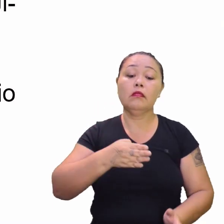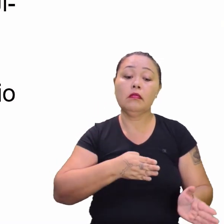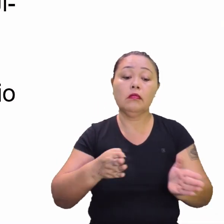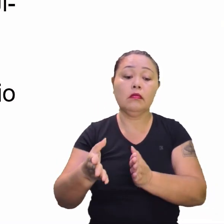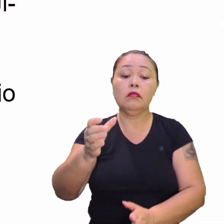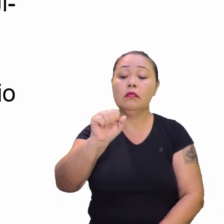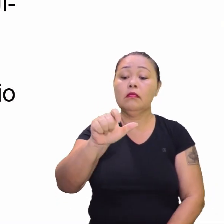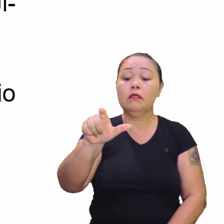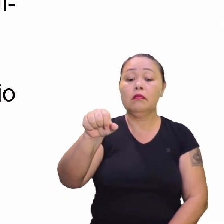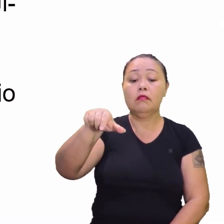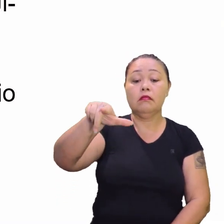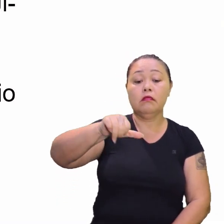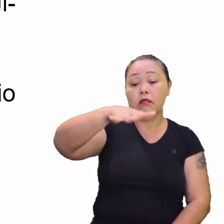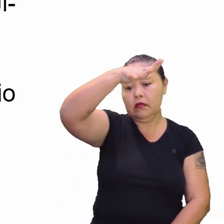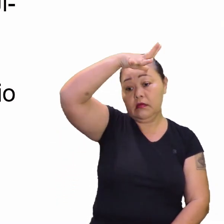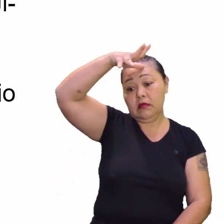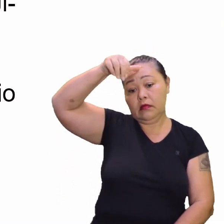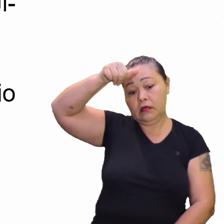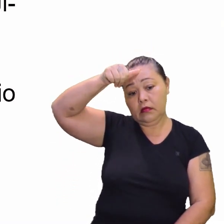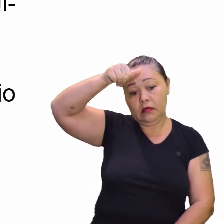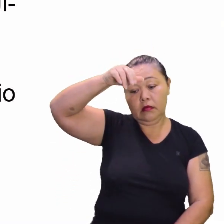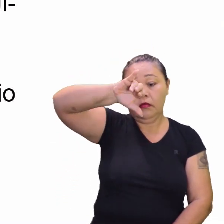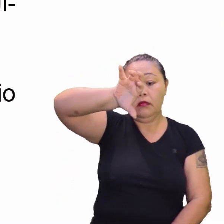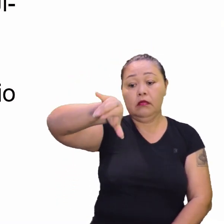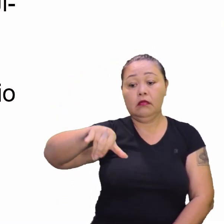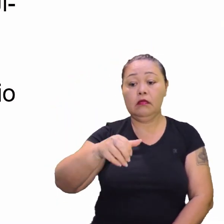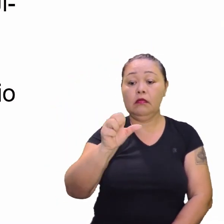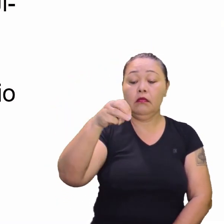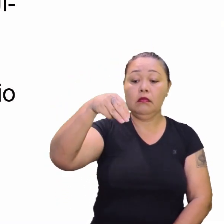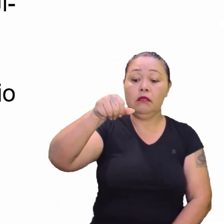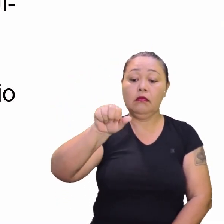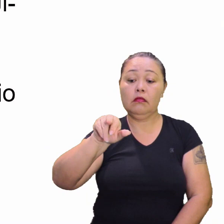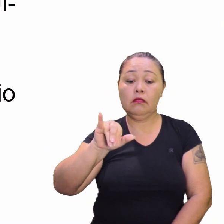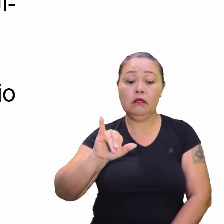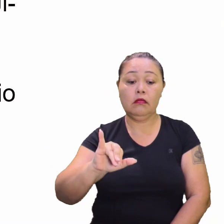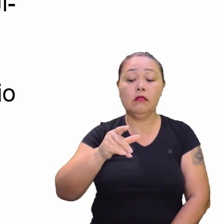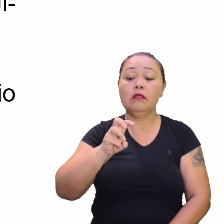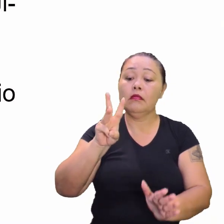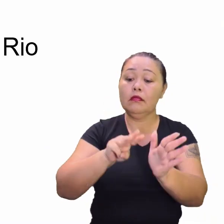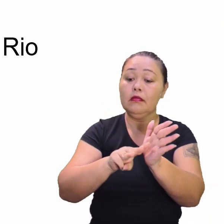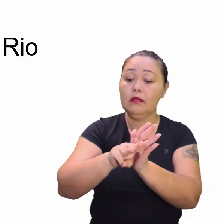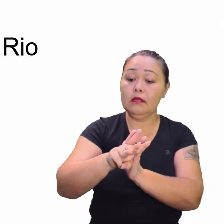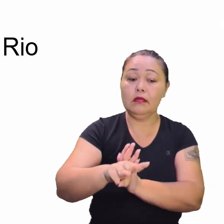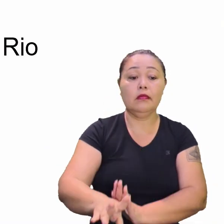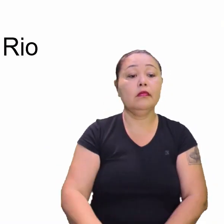Rio Solimões, Rio Amazonas, Rio Jamari e Rio Madeira.